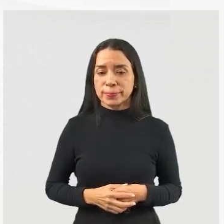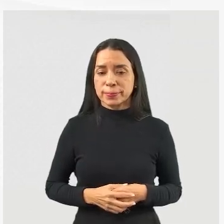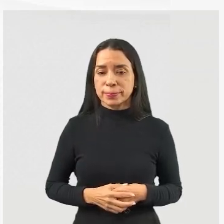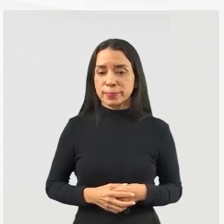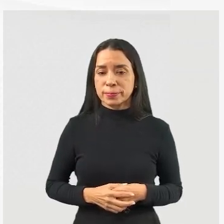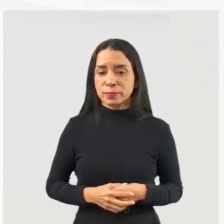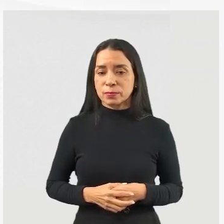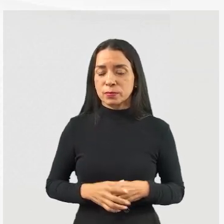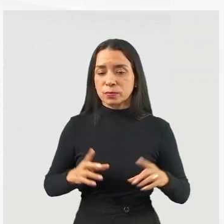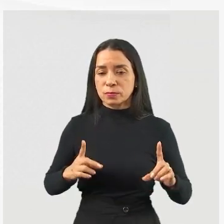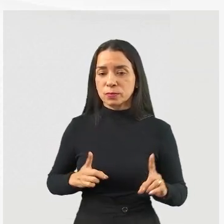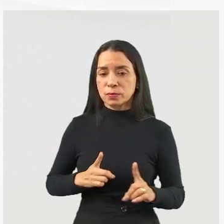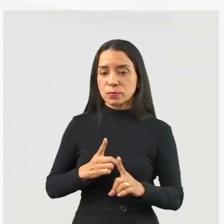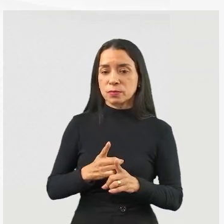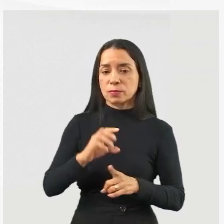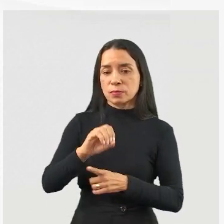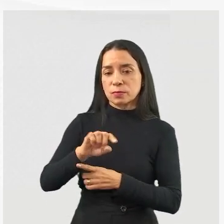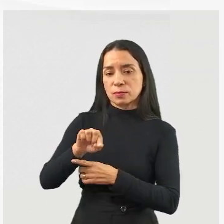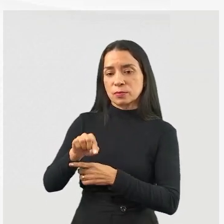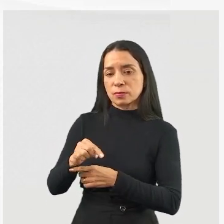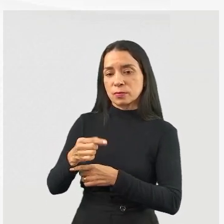Dividindo, você vai encontrar